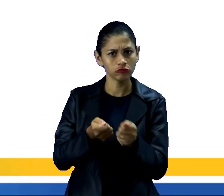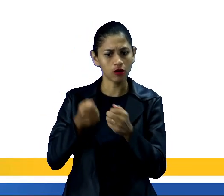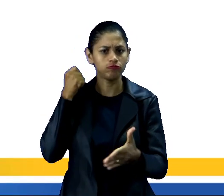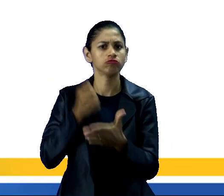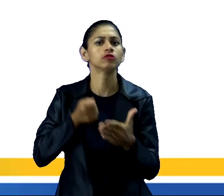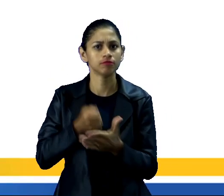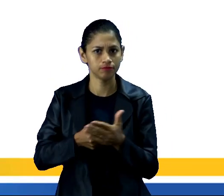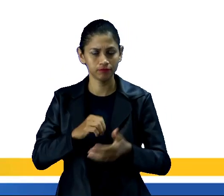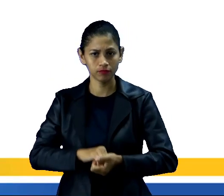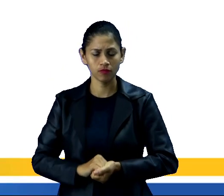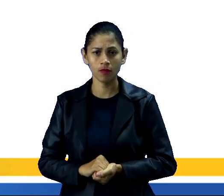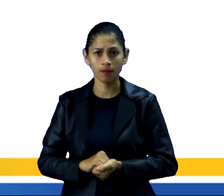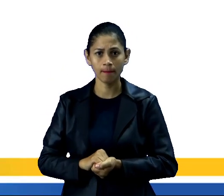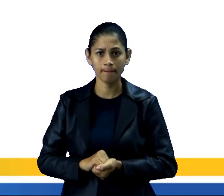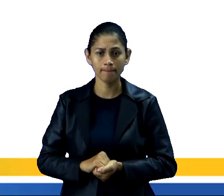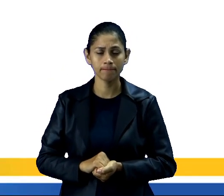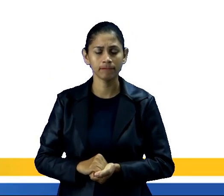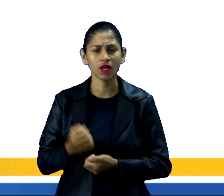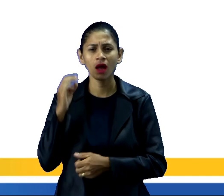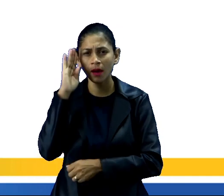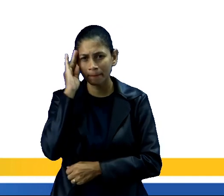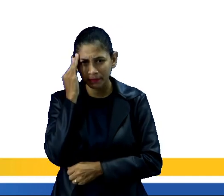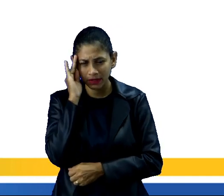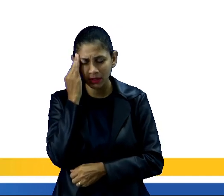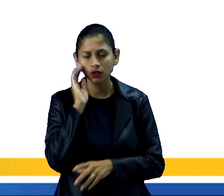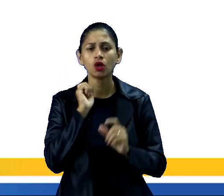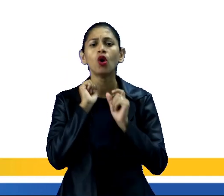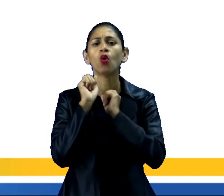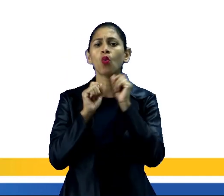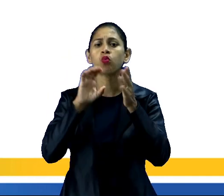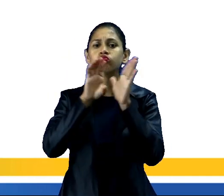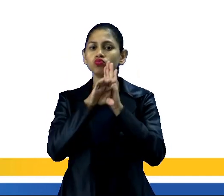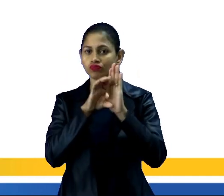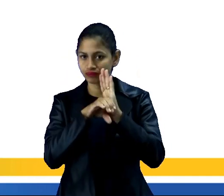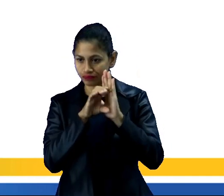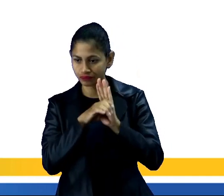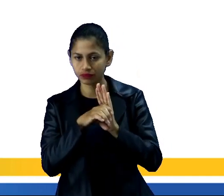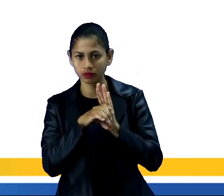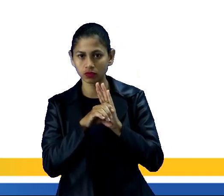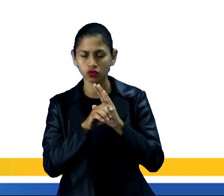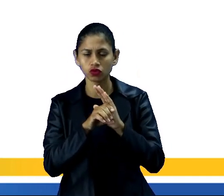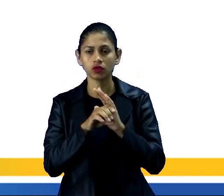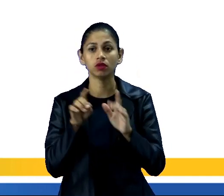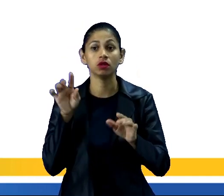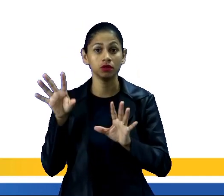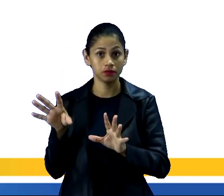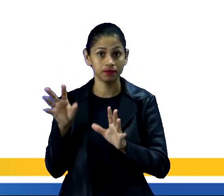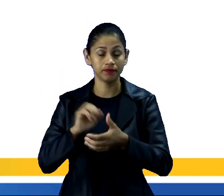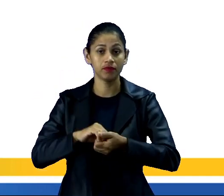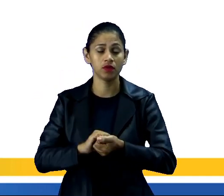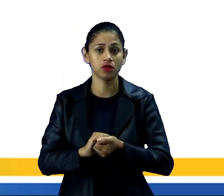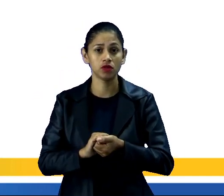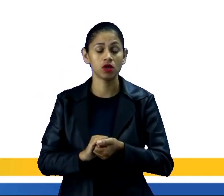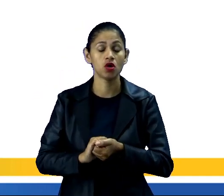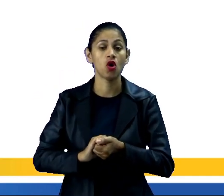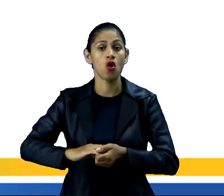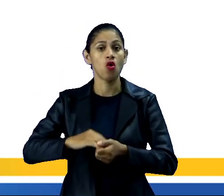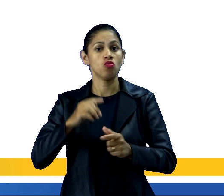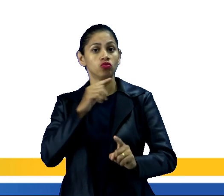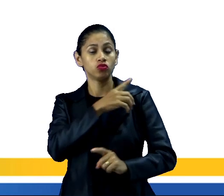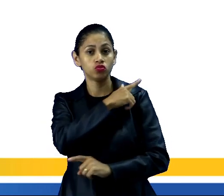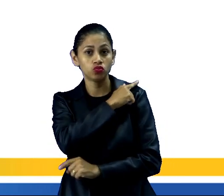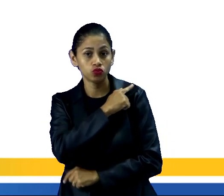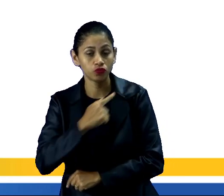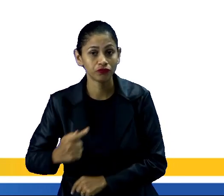Vamos começar entendendo o conceito de totalitarismo, né? Totalitarismo é um tipo de governo não